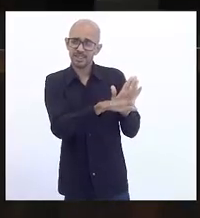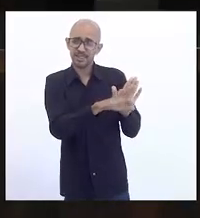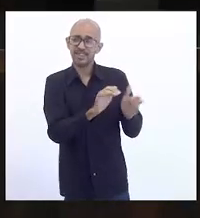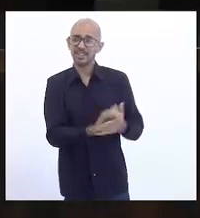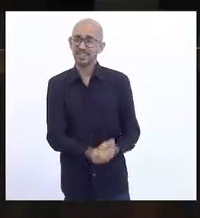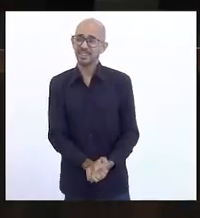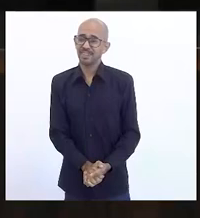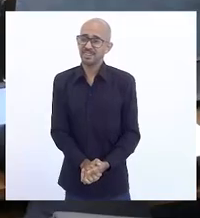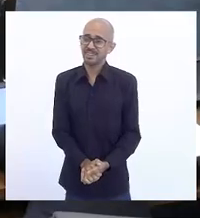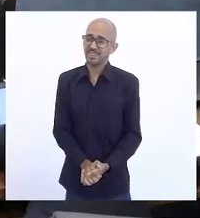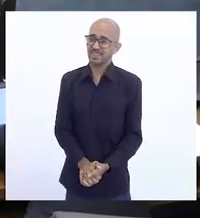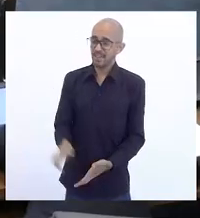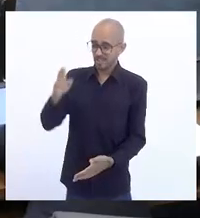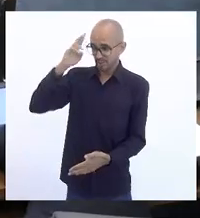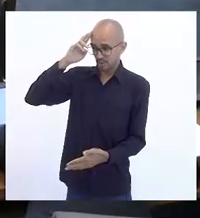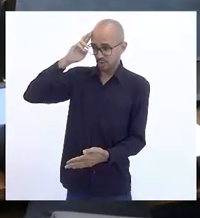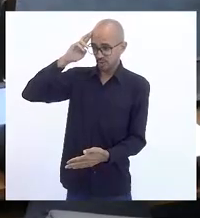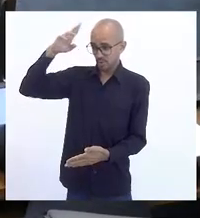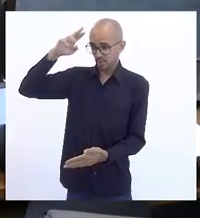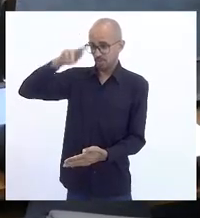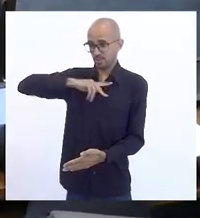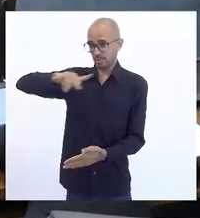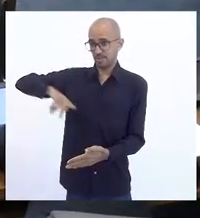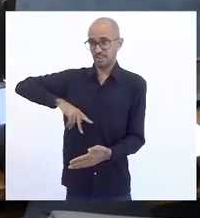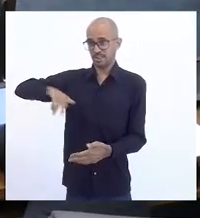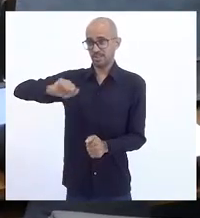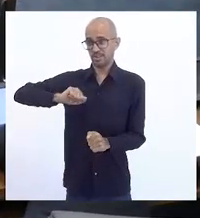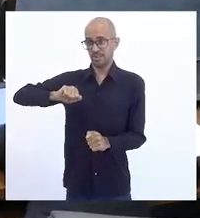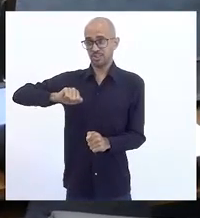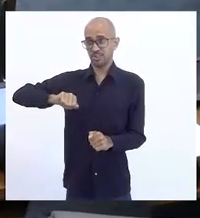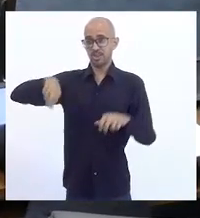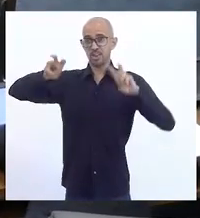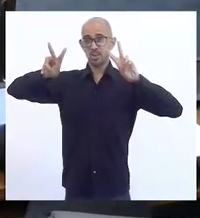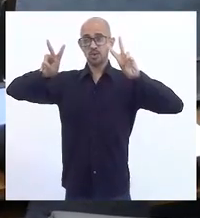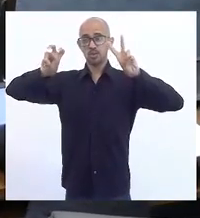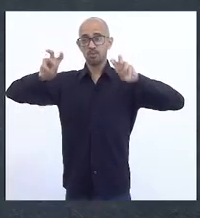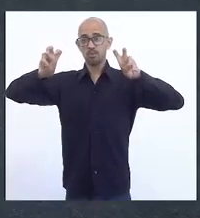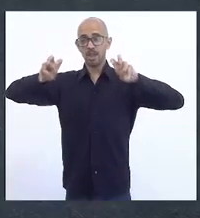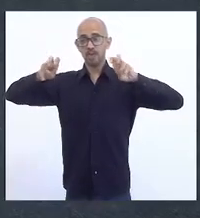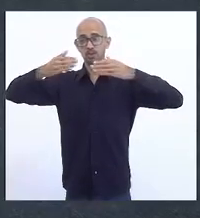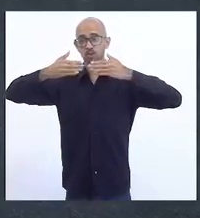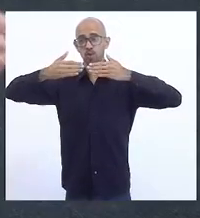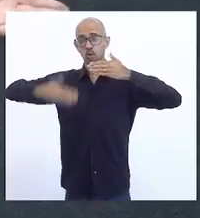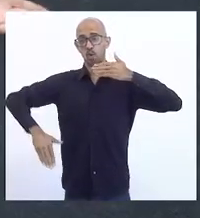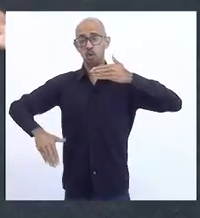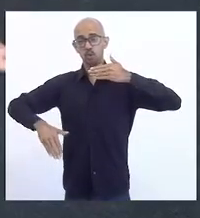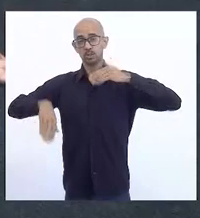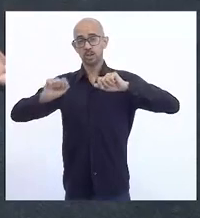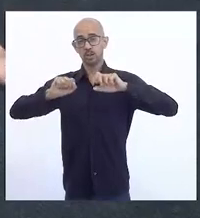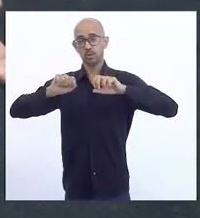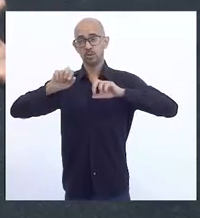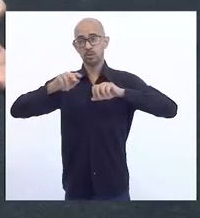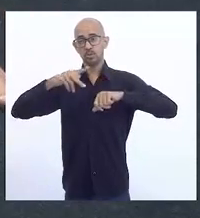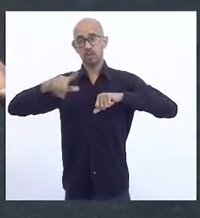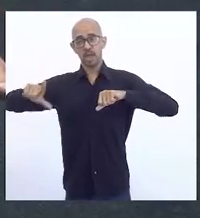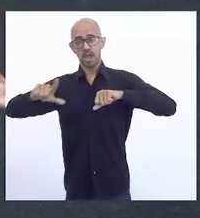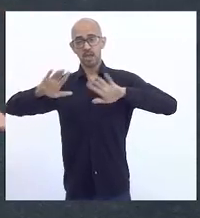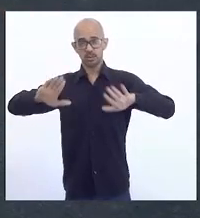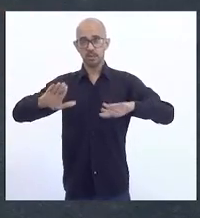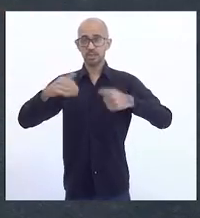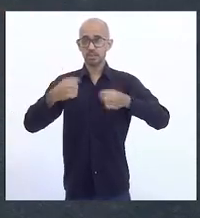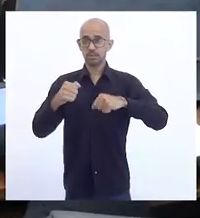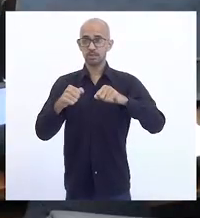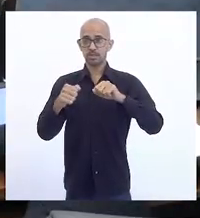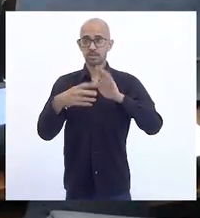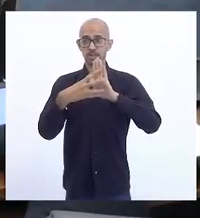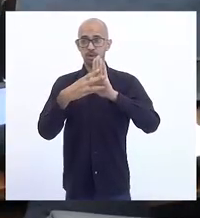presidente, no mérito. Acatando. Eu sou contra o projeto. No mérito, eu sou contra. Mas ele tem que ter forma legal. Essa é a minha